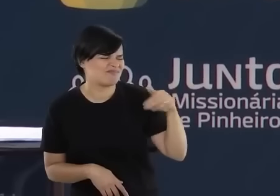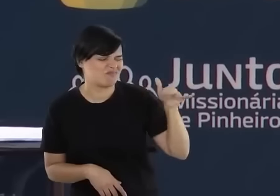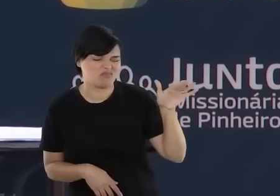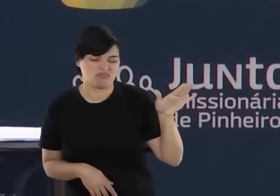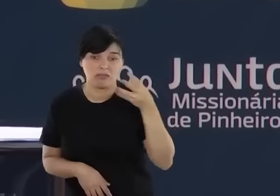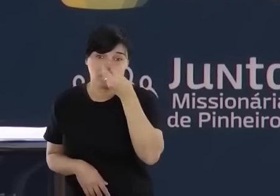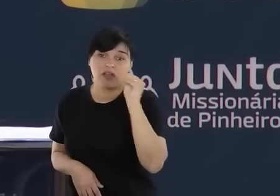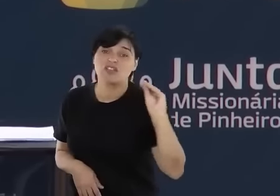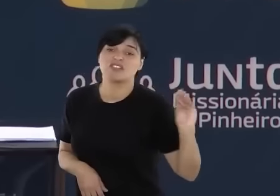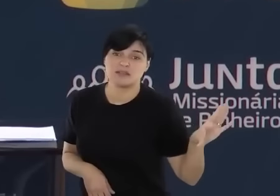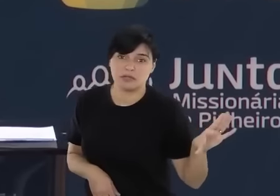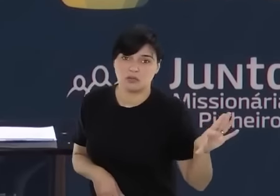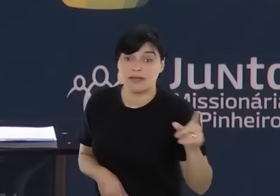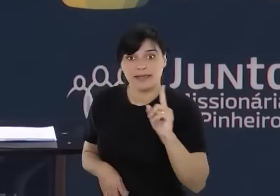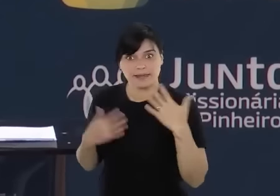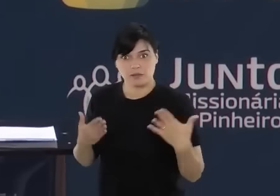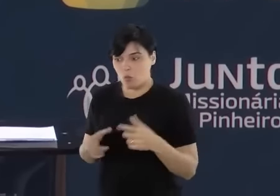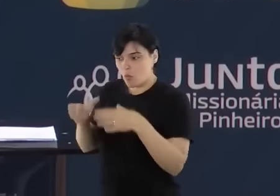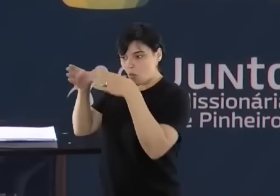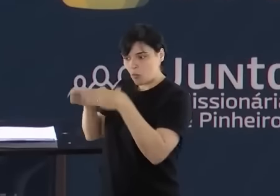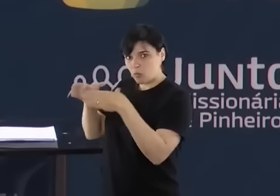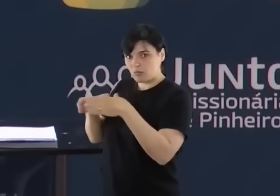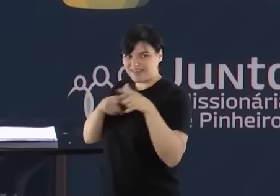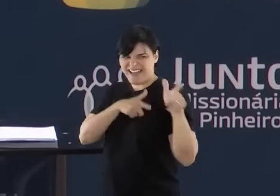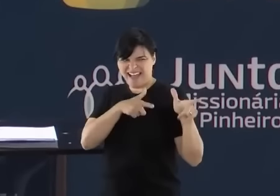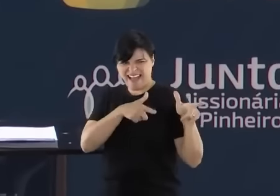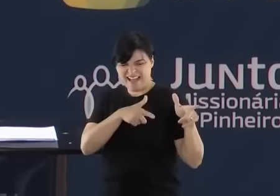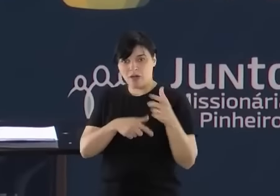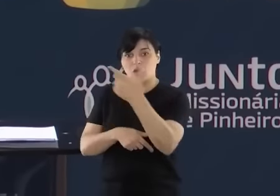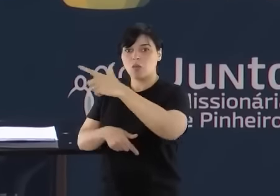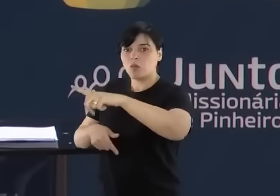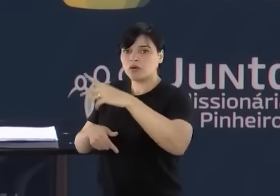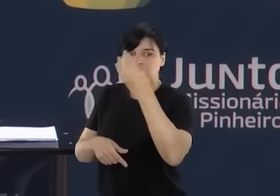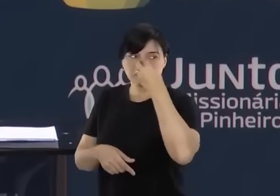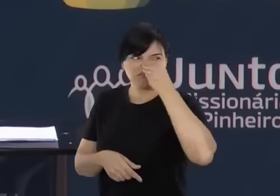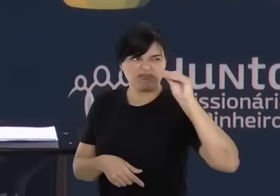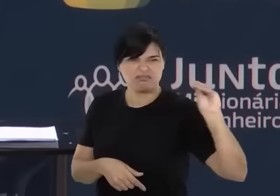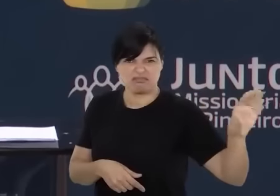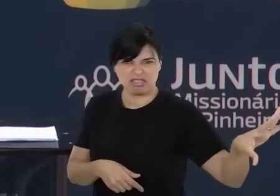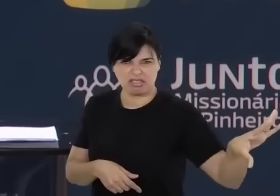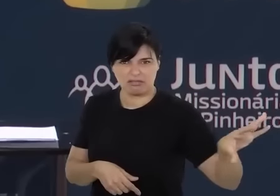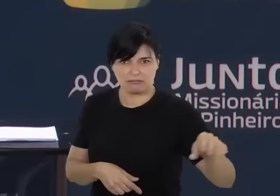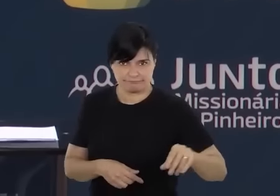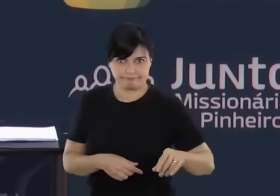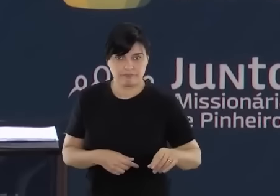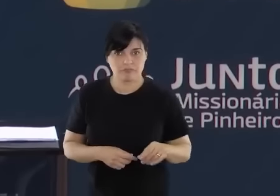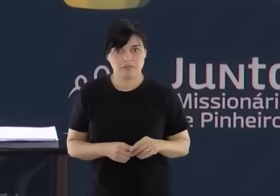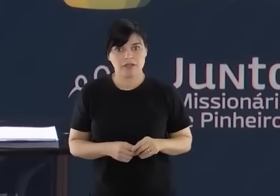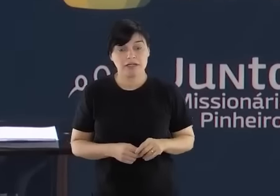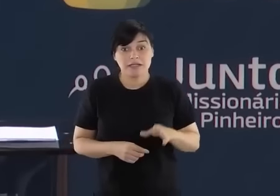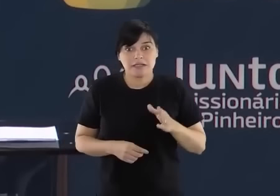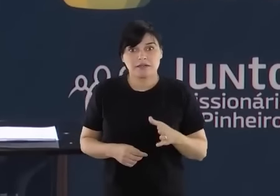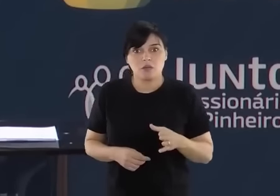fatal por duas razões primeiro que você não administra o amanhã a Bíblia diz se hoje você ouvir a voz de